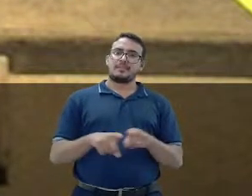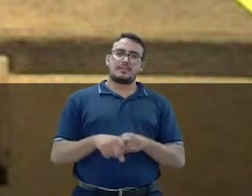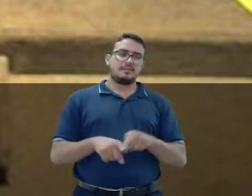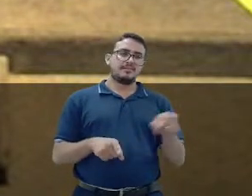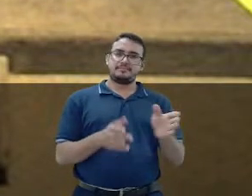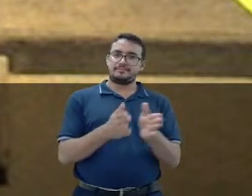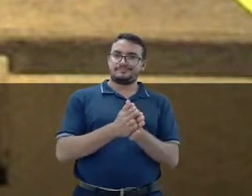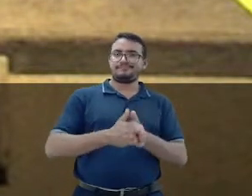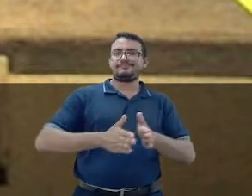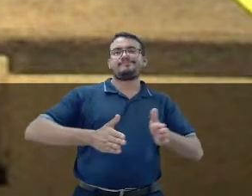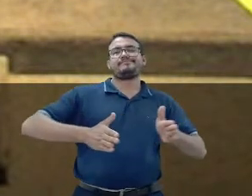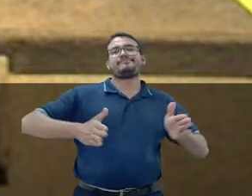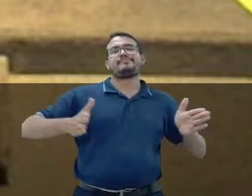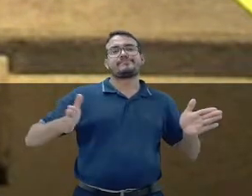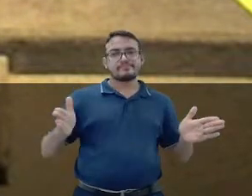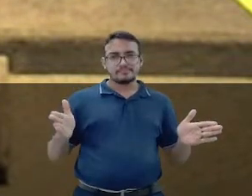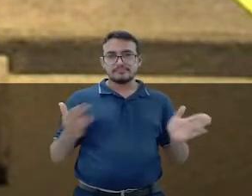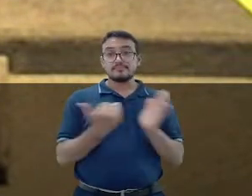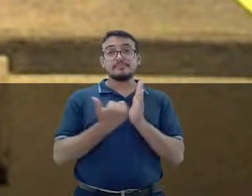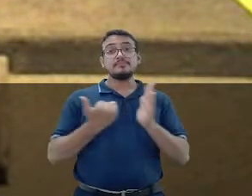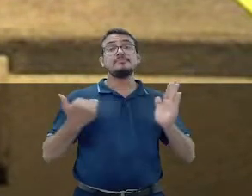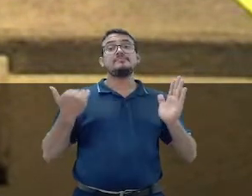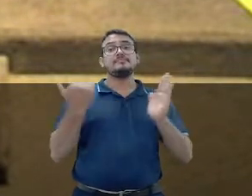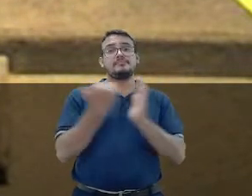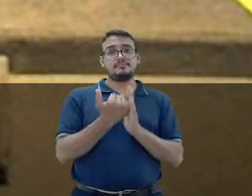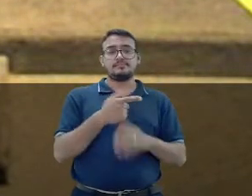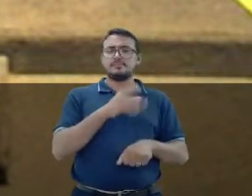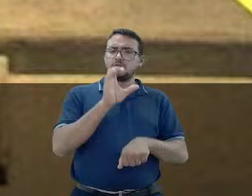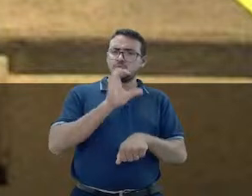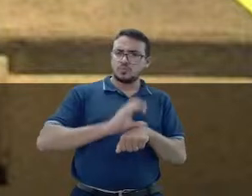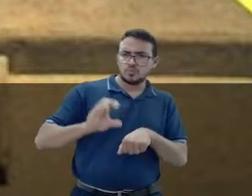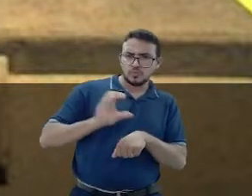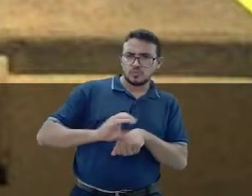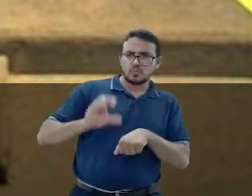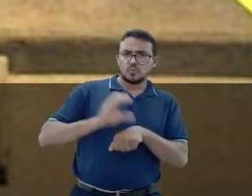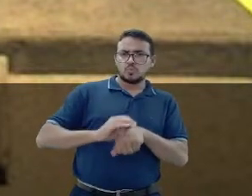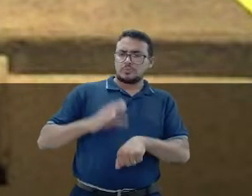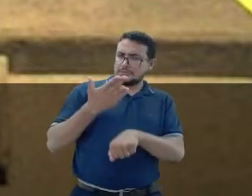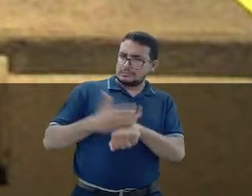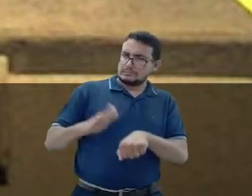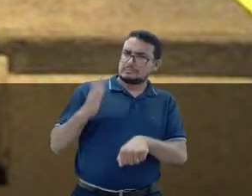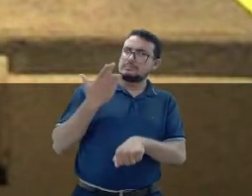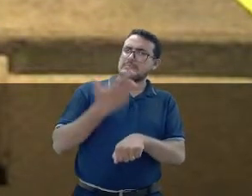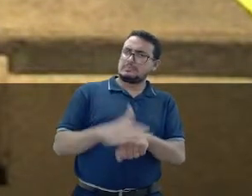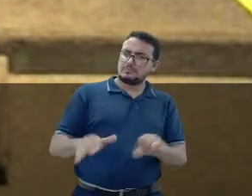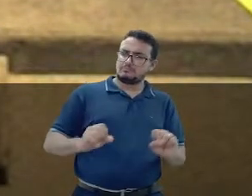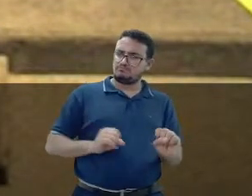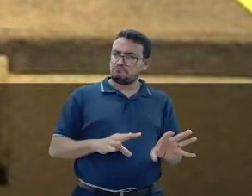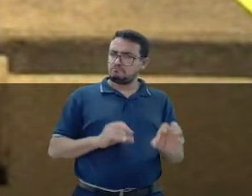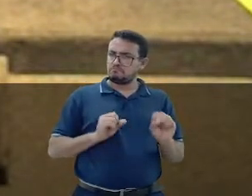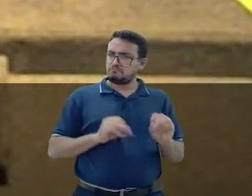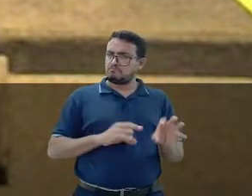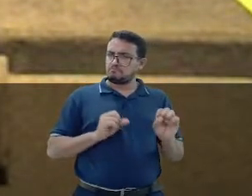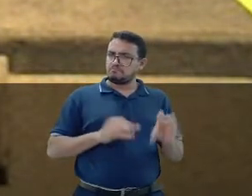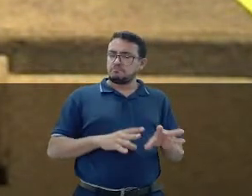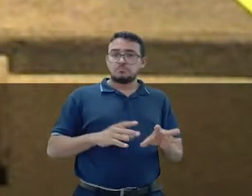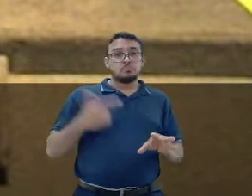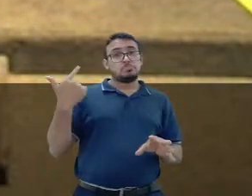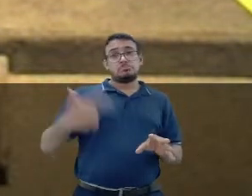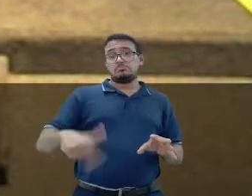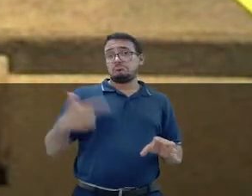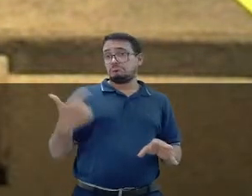dele ele não tinha curso, ele não tinha especialização em nenhuma característica para poder desempenhar a função